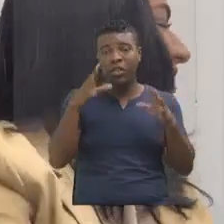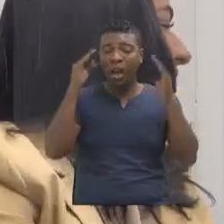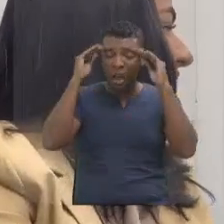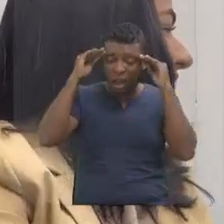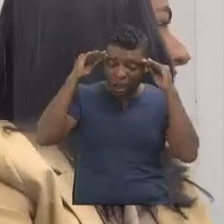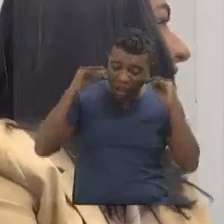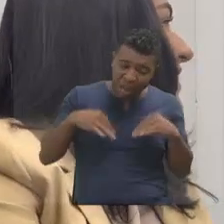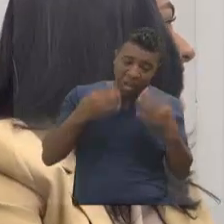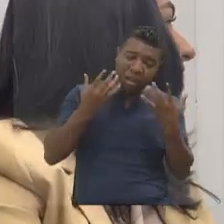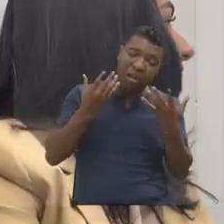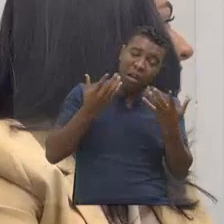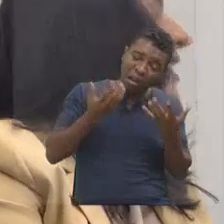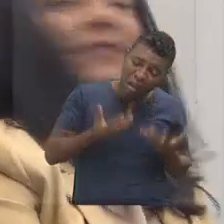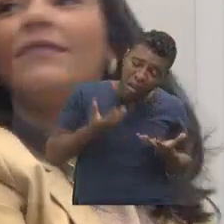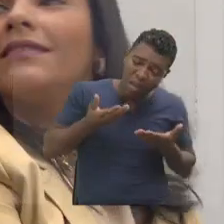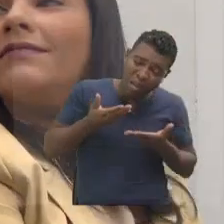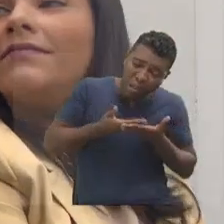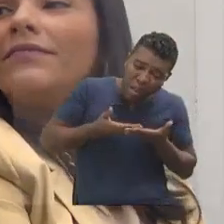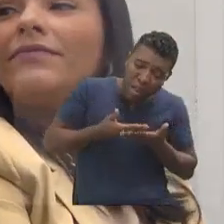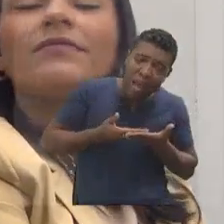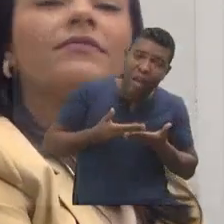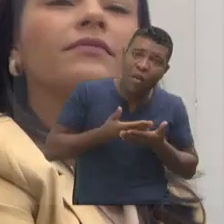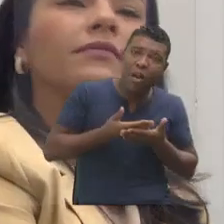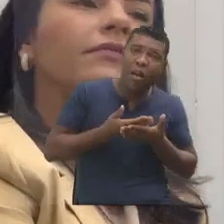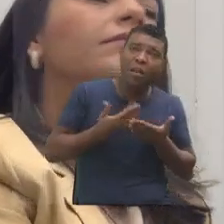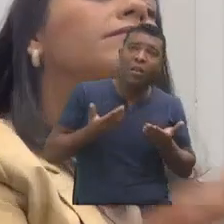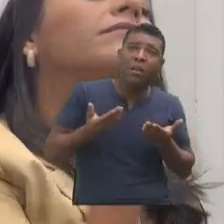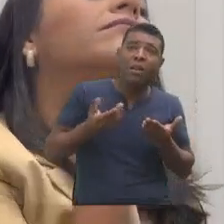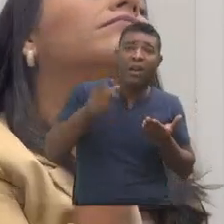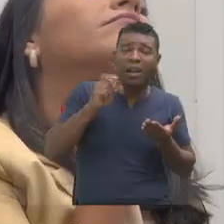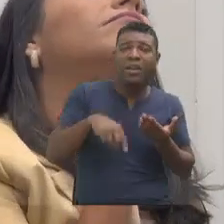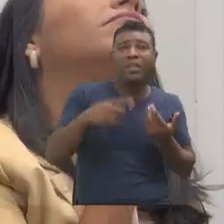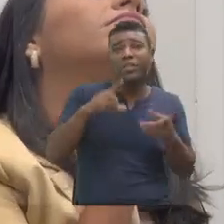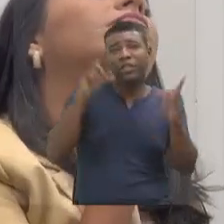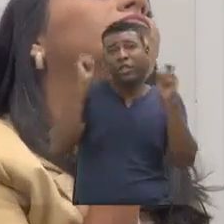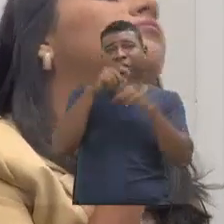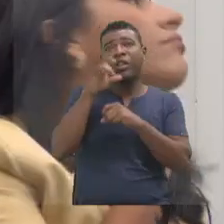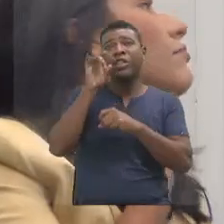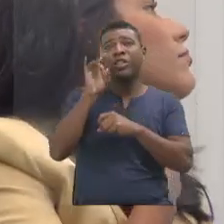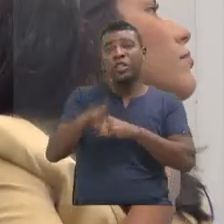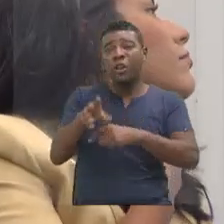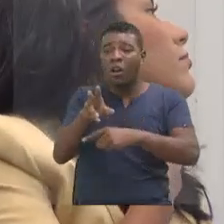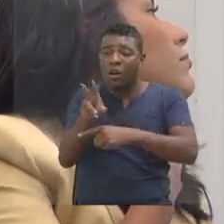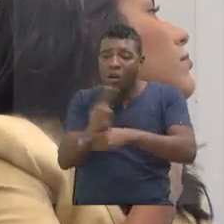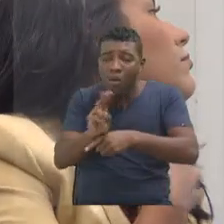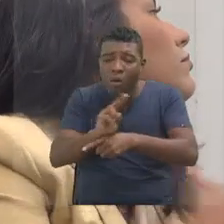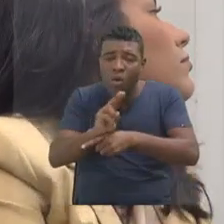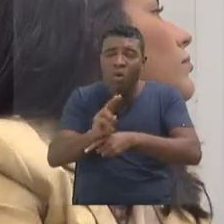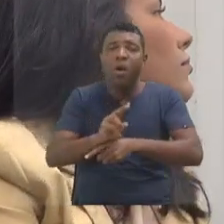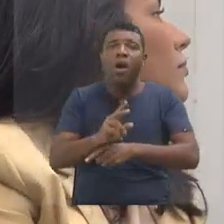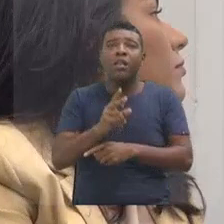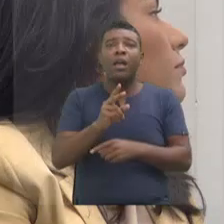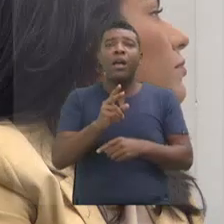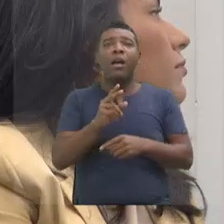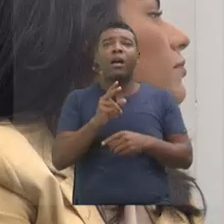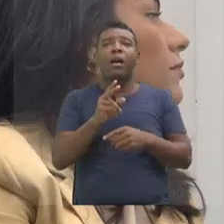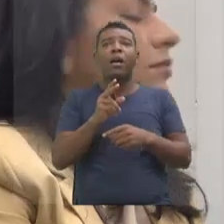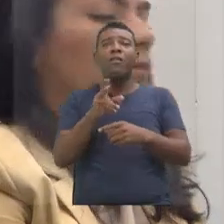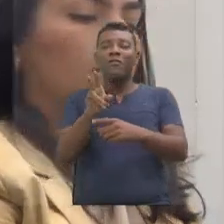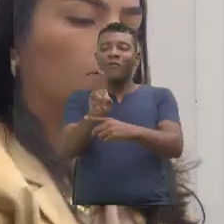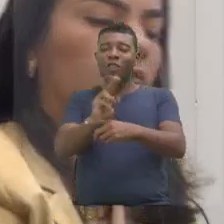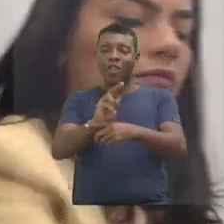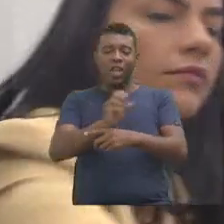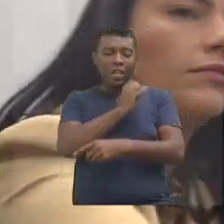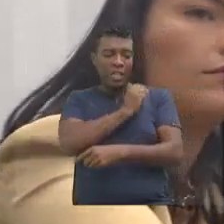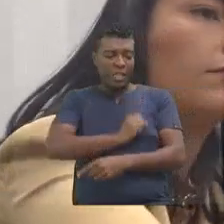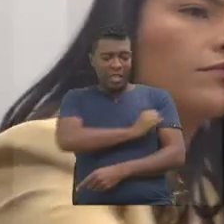com o tratamento não é fácil e só depende de uma vistoria da Vigilância Sanitária de Montes Claros da